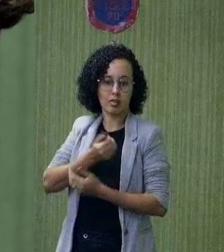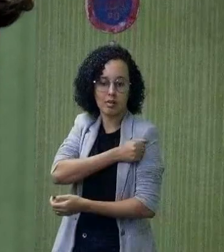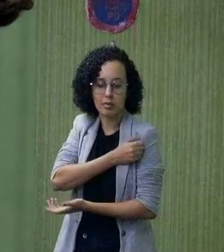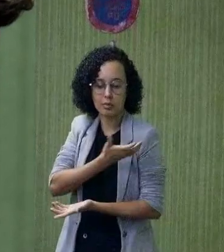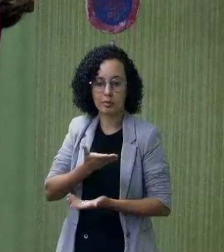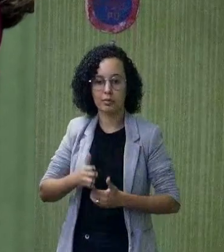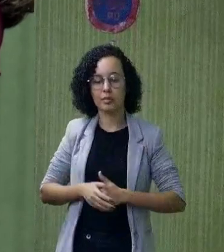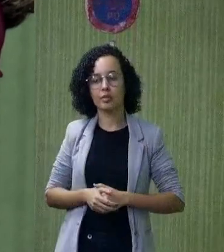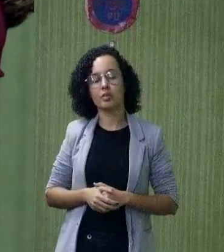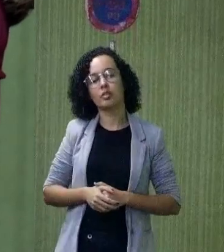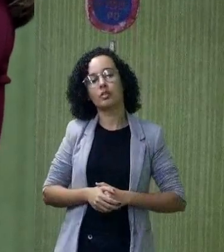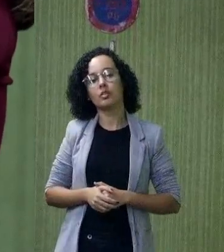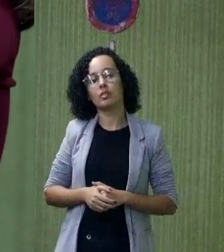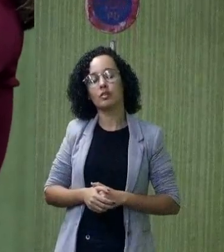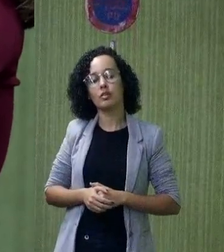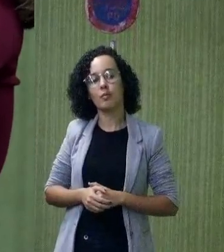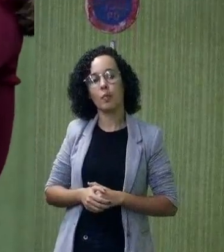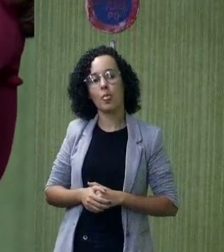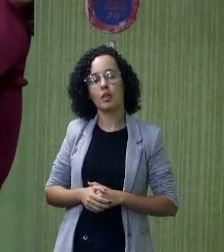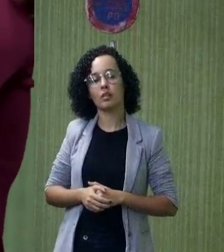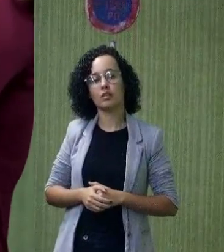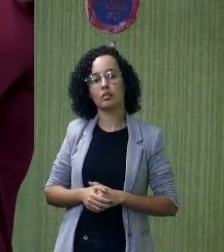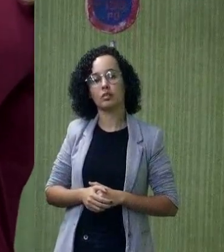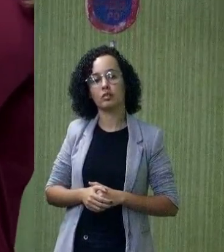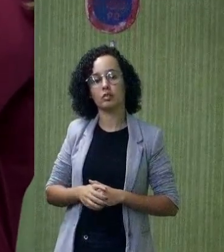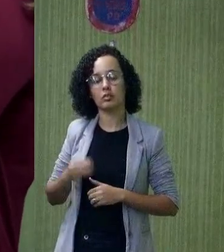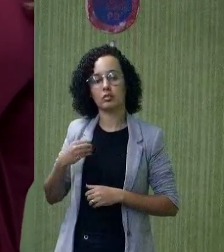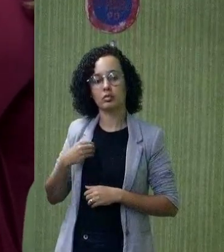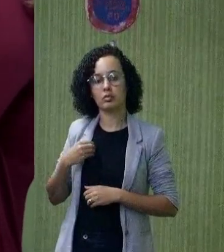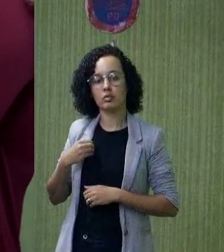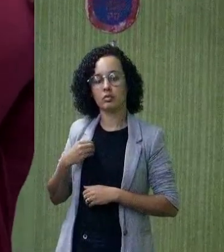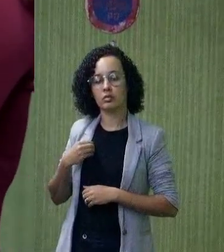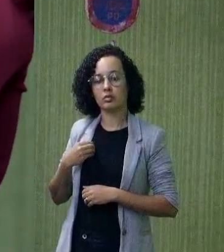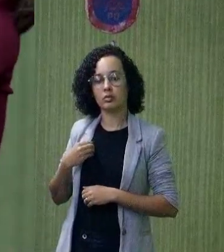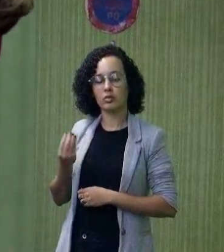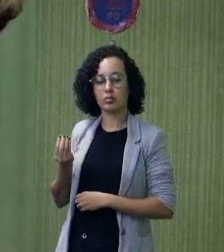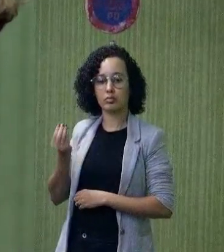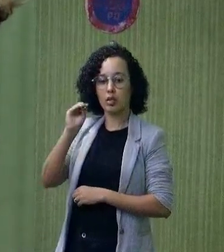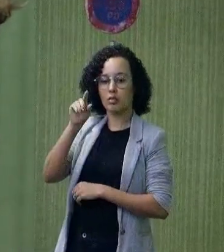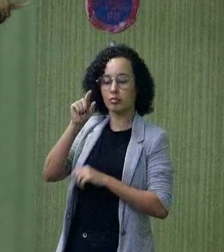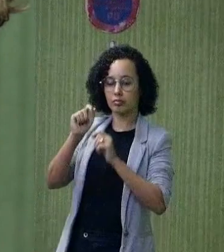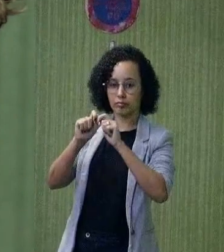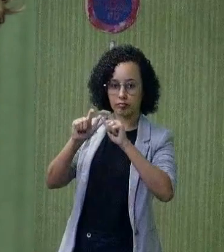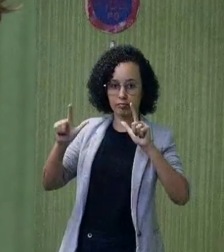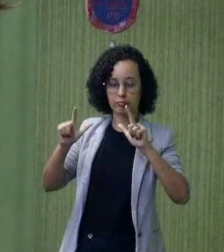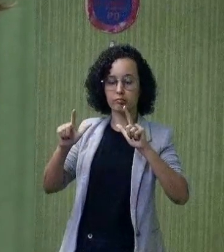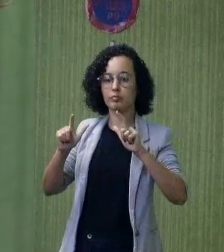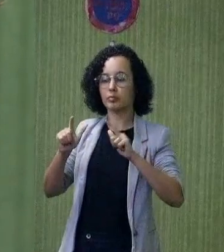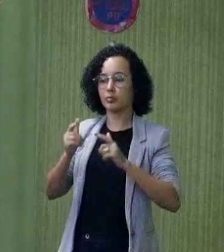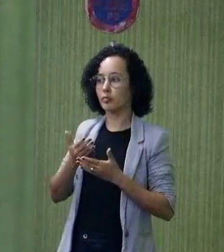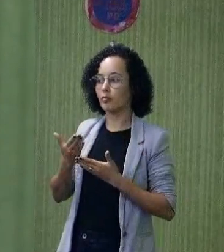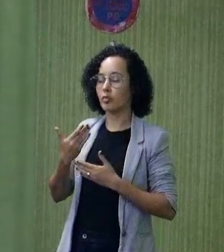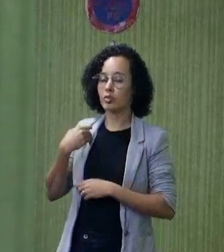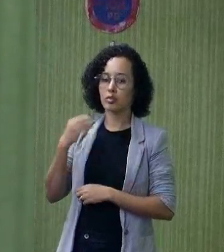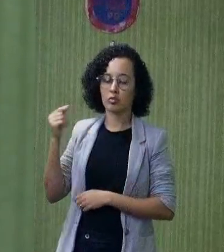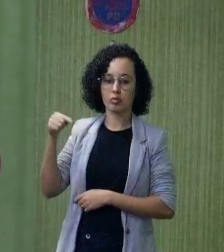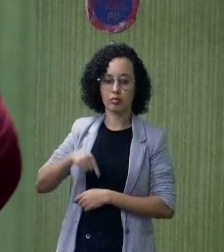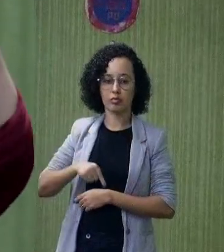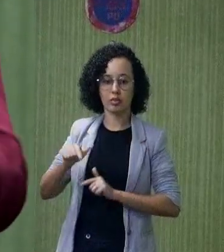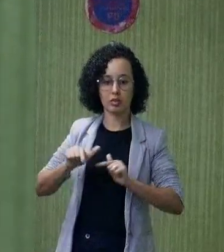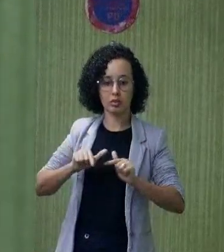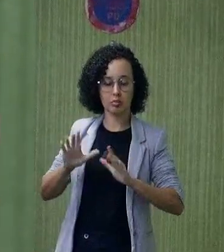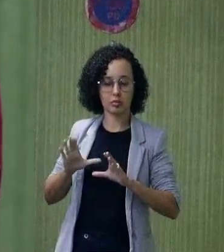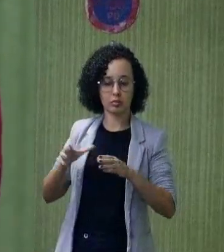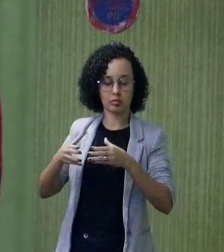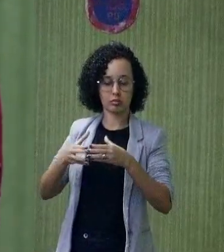e e eu coloco assim para vocês que eu trouxe essa essa mensagem assim porque quando eu vi trabalho em equipe me